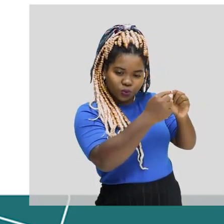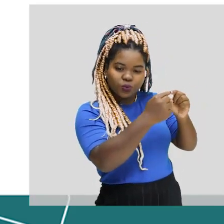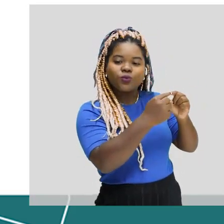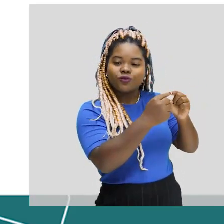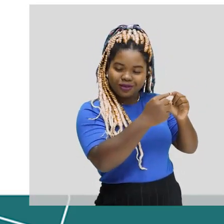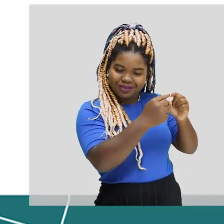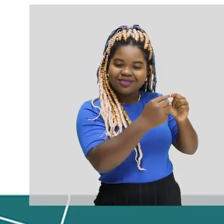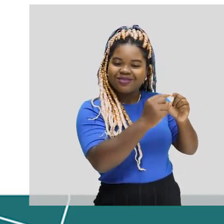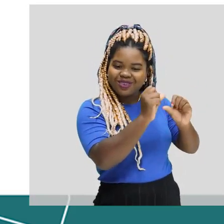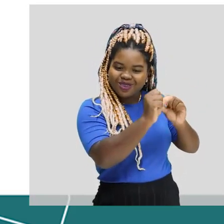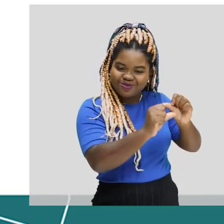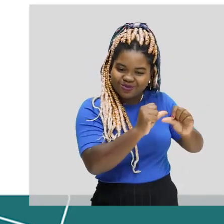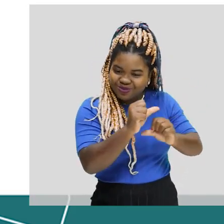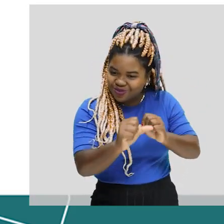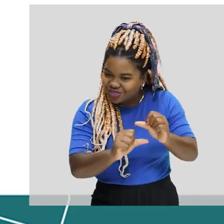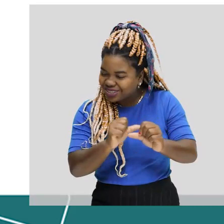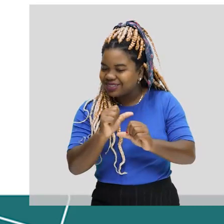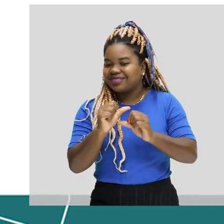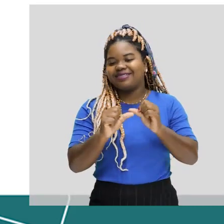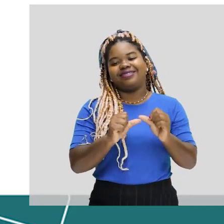flexionar, ou seja, vai mudar